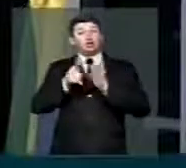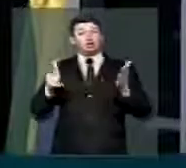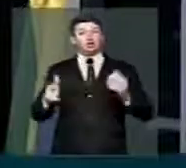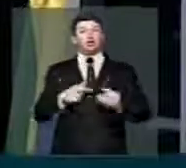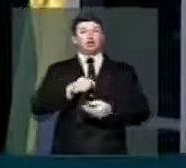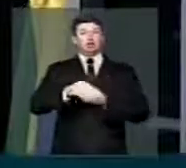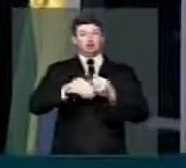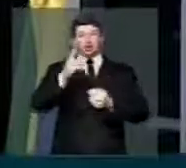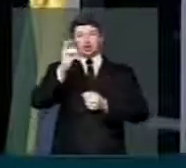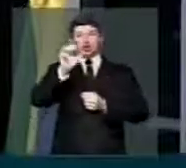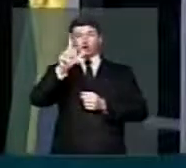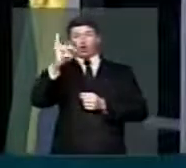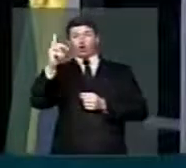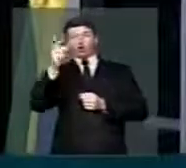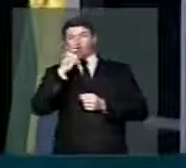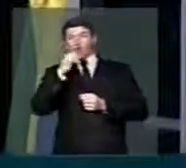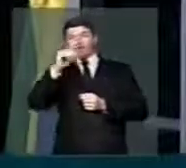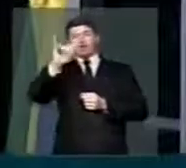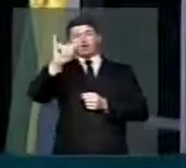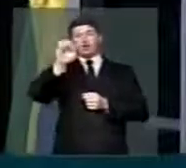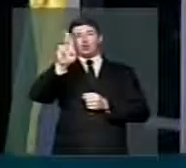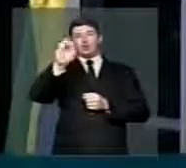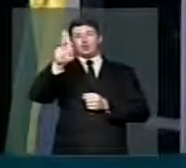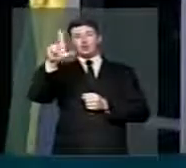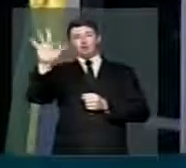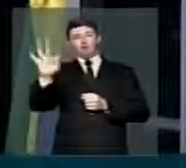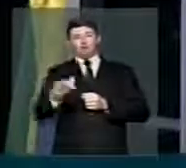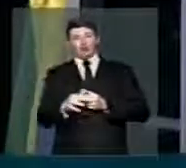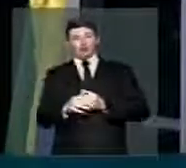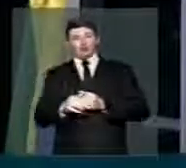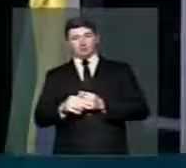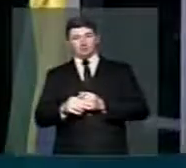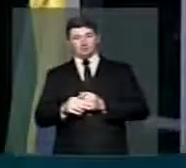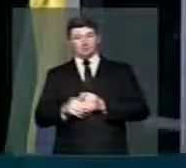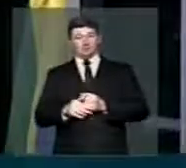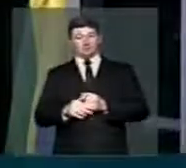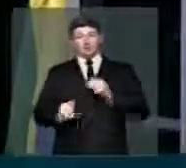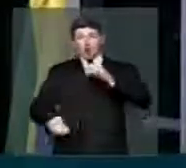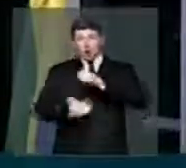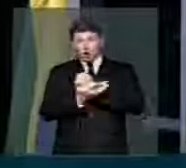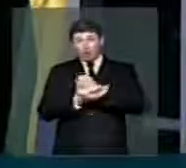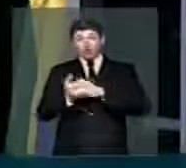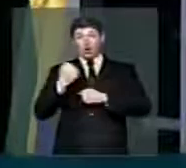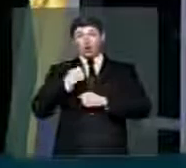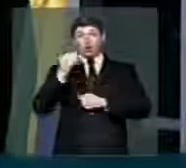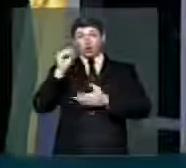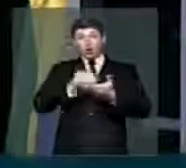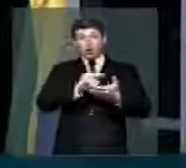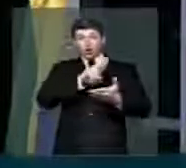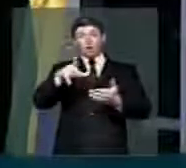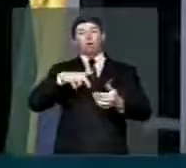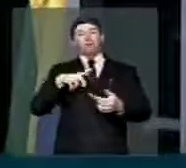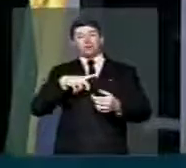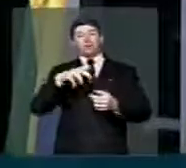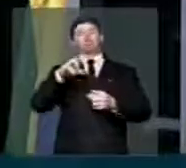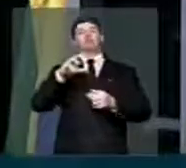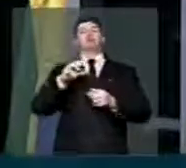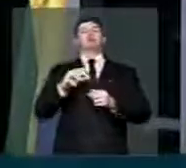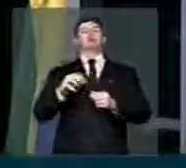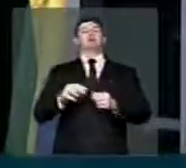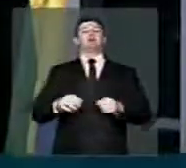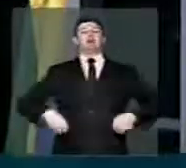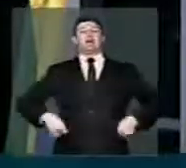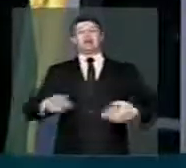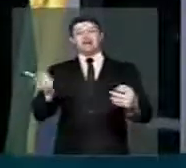envolvimento, sim, com o doleiro Youssef, quer dizer, pegou, corrupção pode levantar que aparece a saúde. temos pouco, gastamos mal